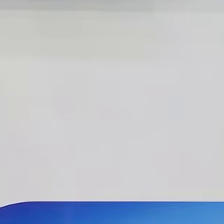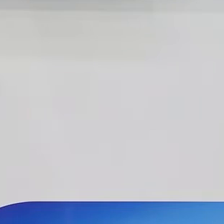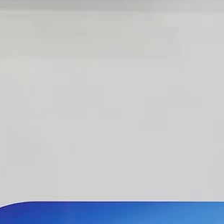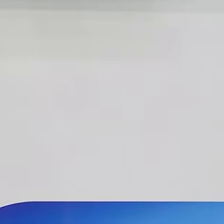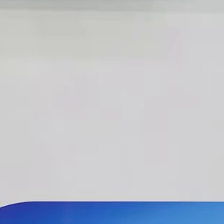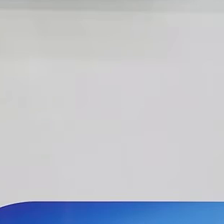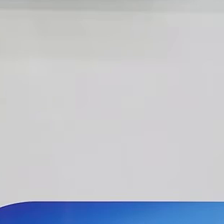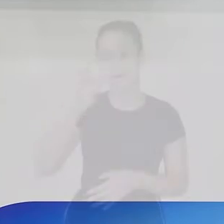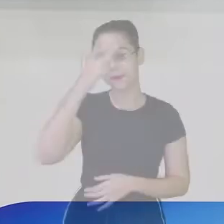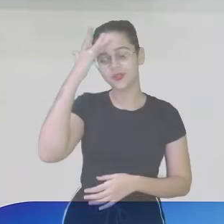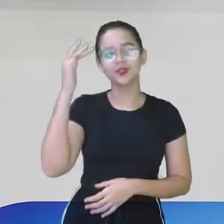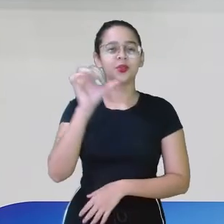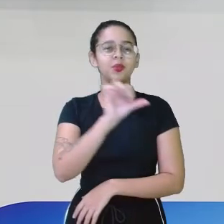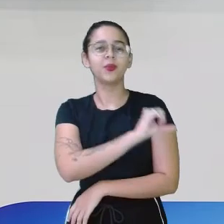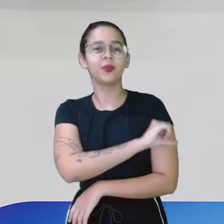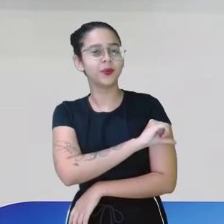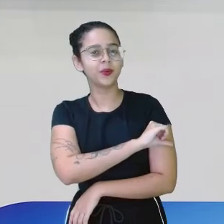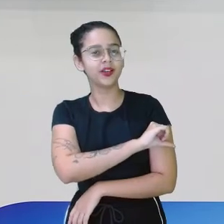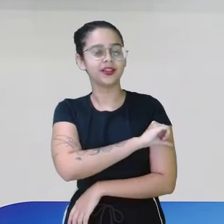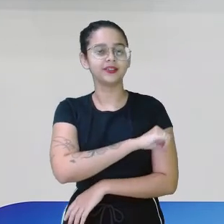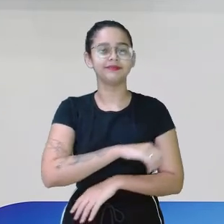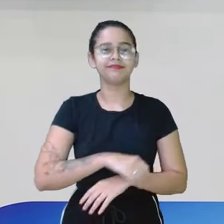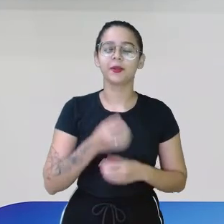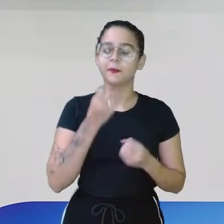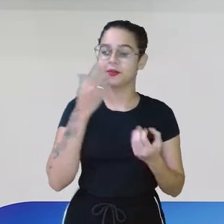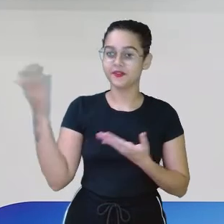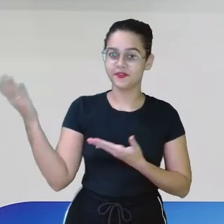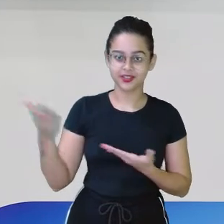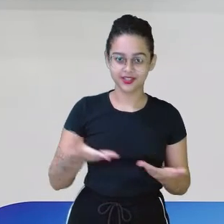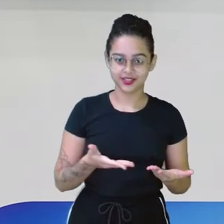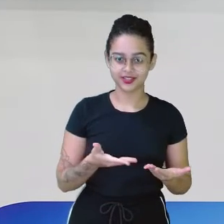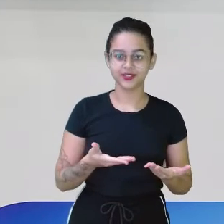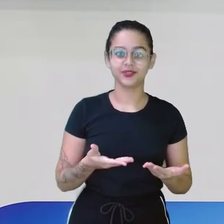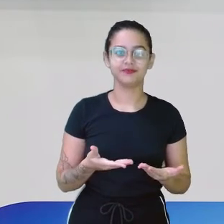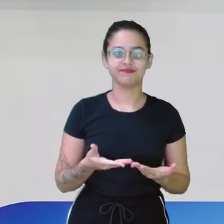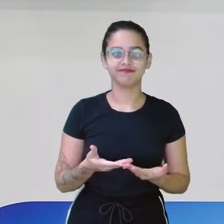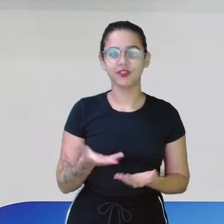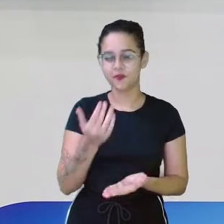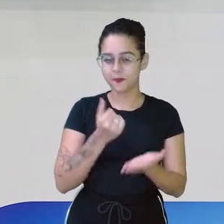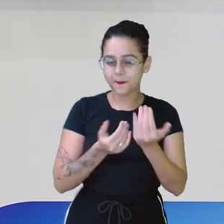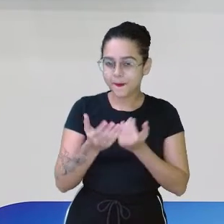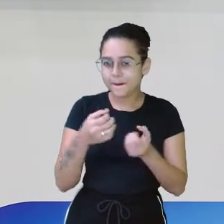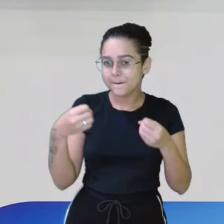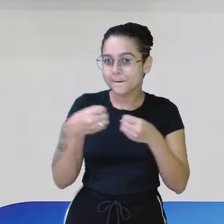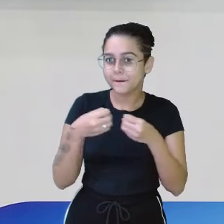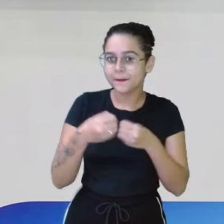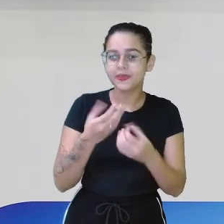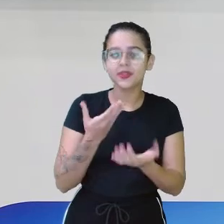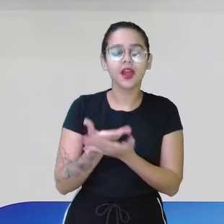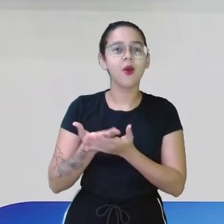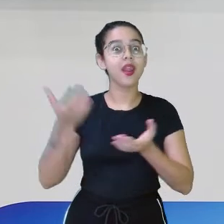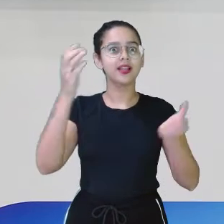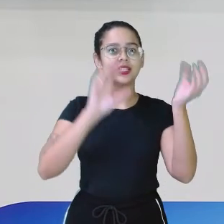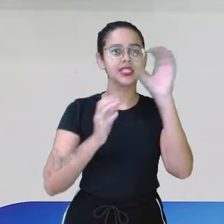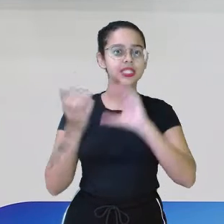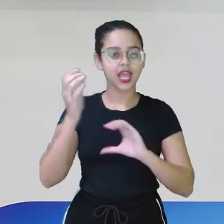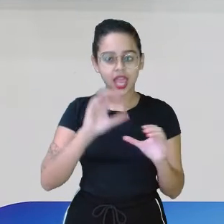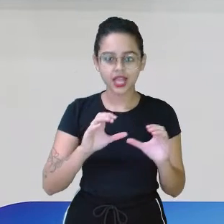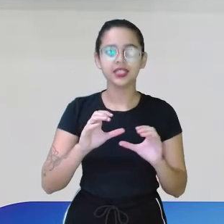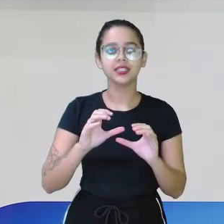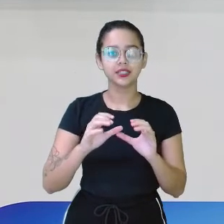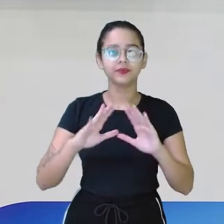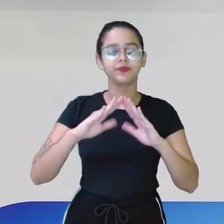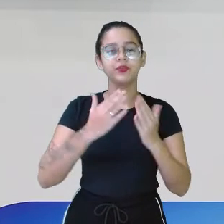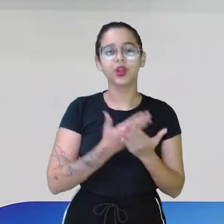Opa, meu povo do nono ano, sejam bem-vindos. Chega mais para cá aqui nessa aula de ciências da Escola